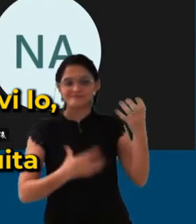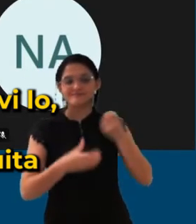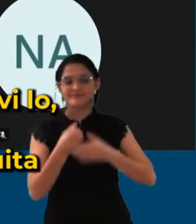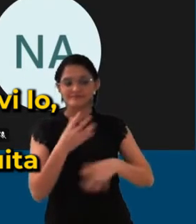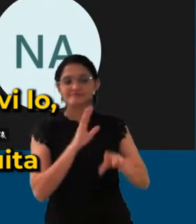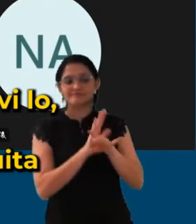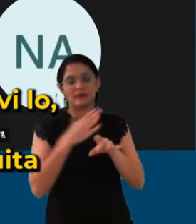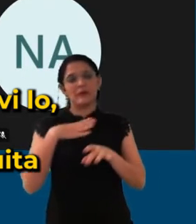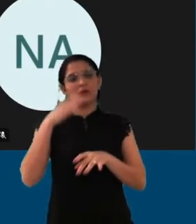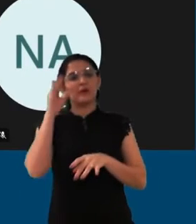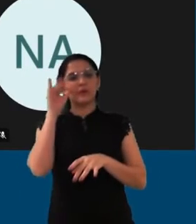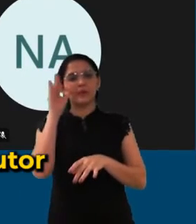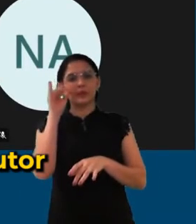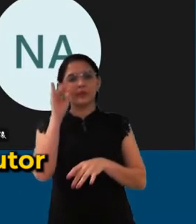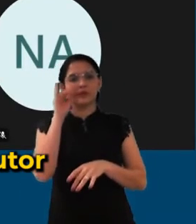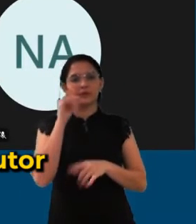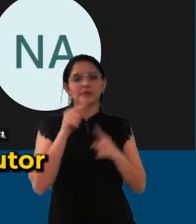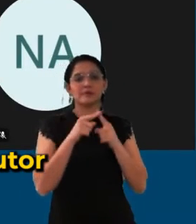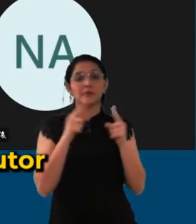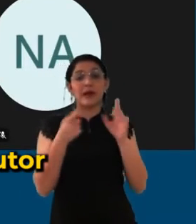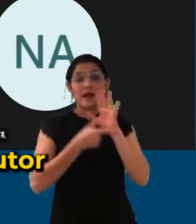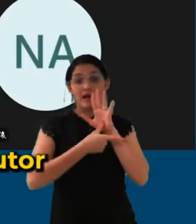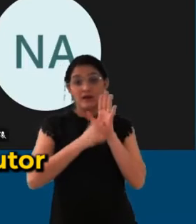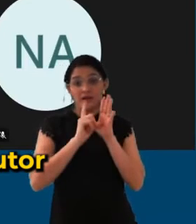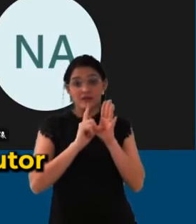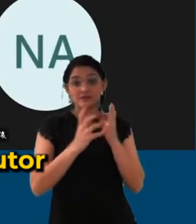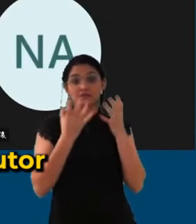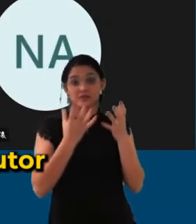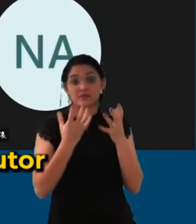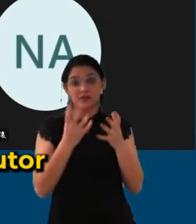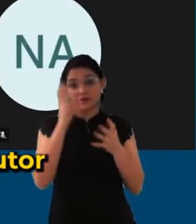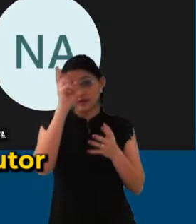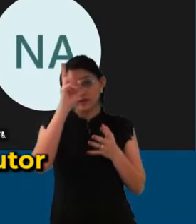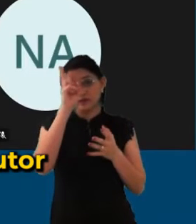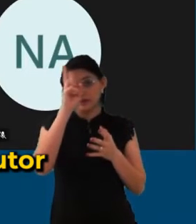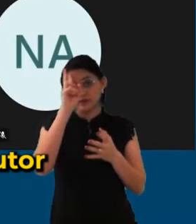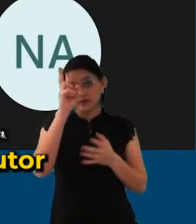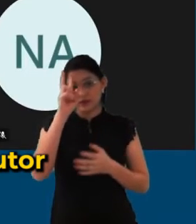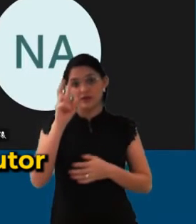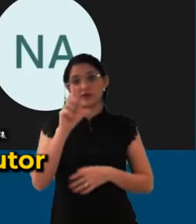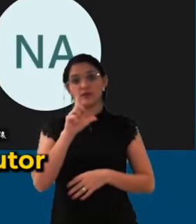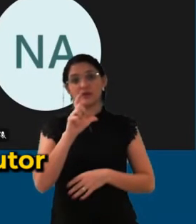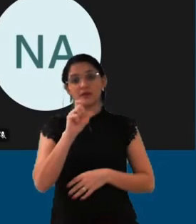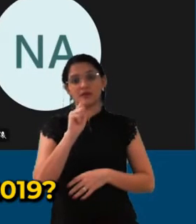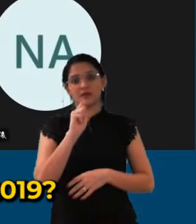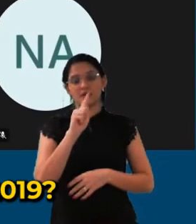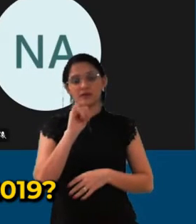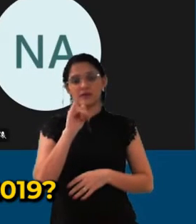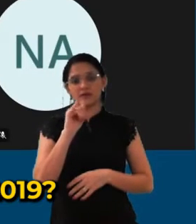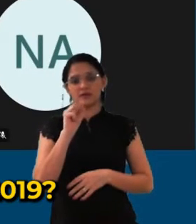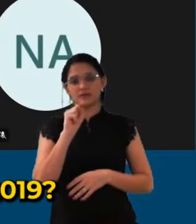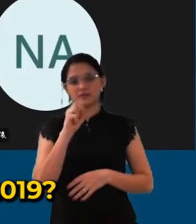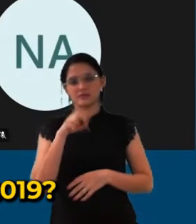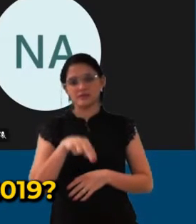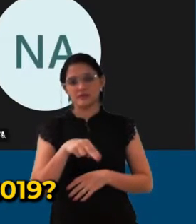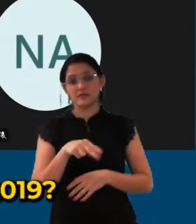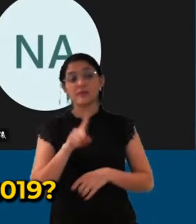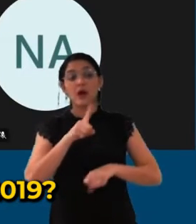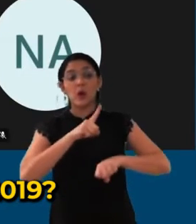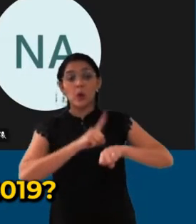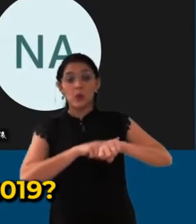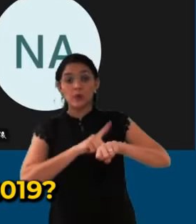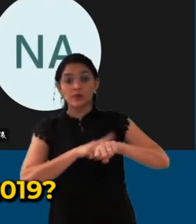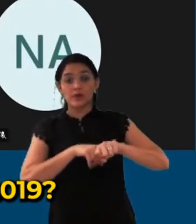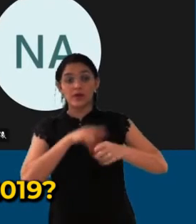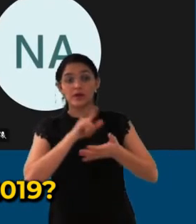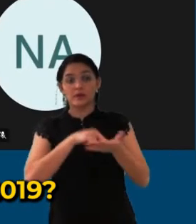informação para a gente, mas antes eu gostaria só de lembrá-lo, doutor Alisson, que o PRAD que a Votorantim